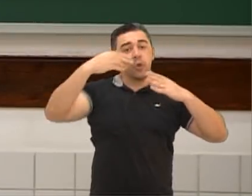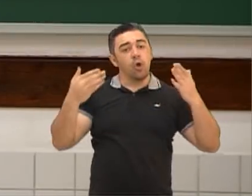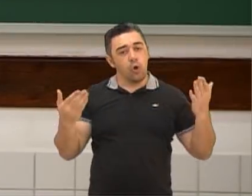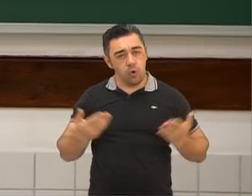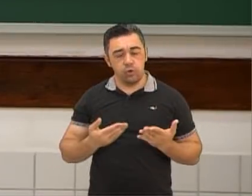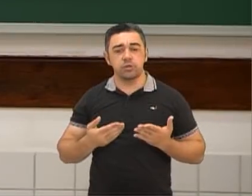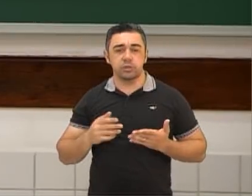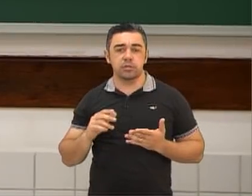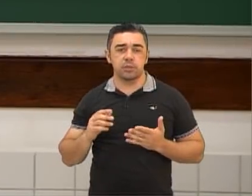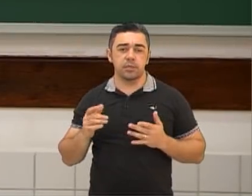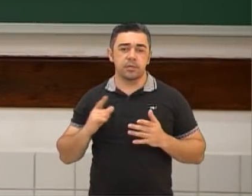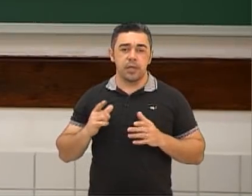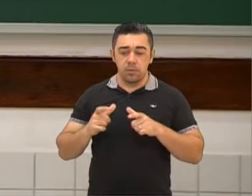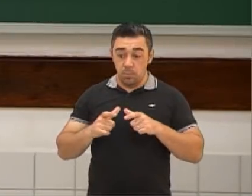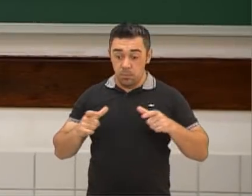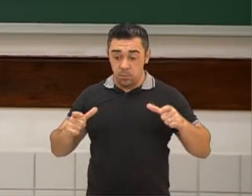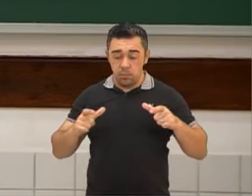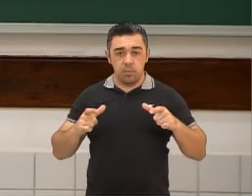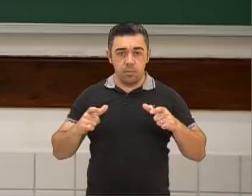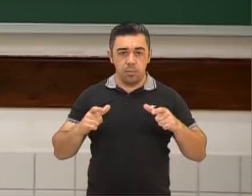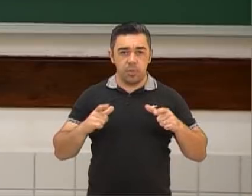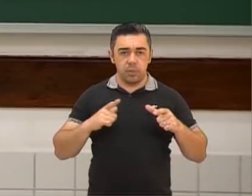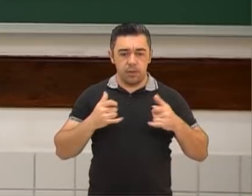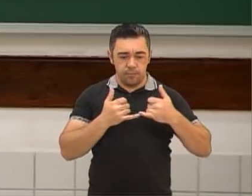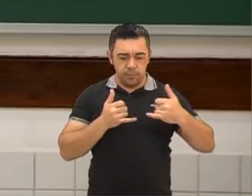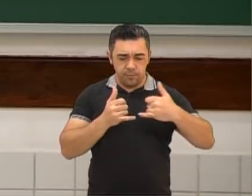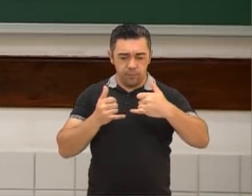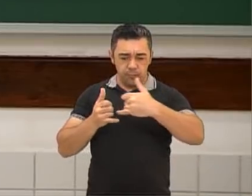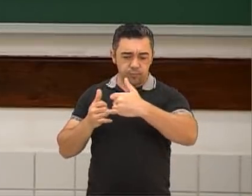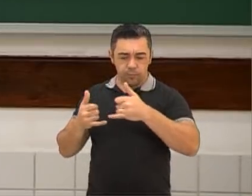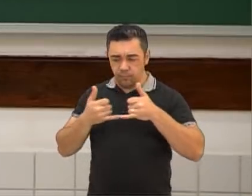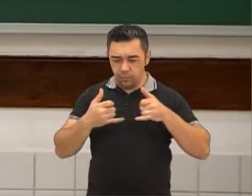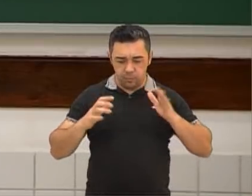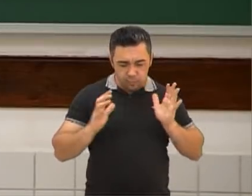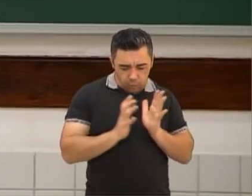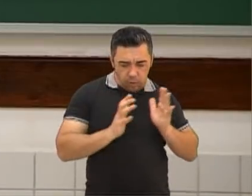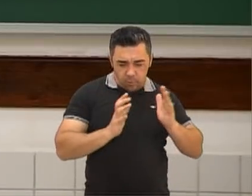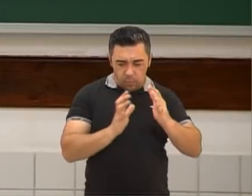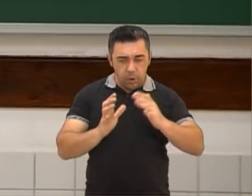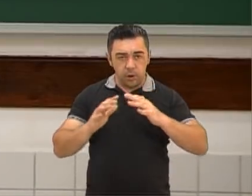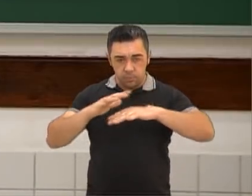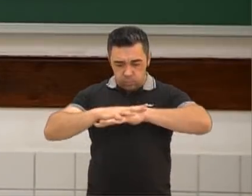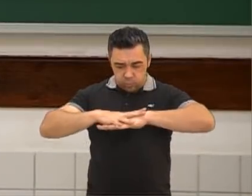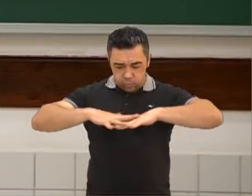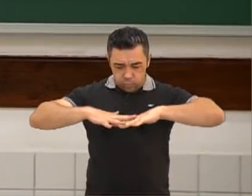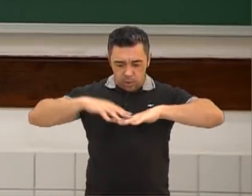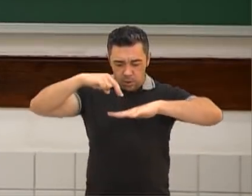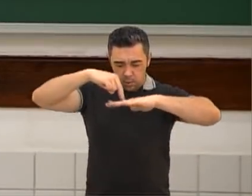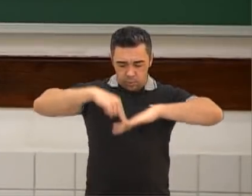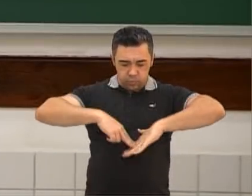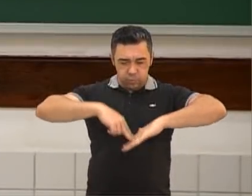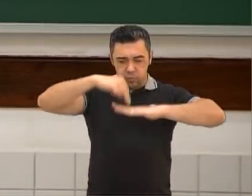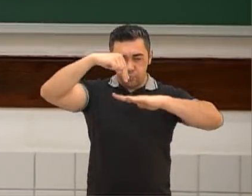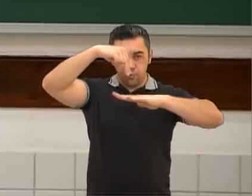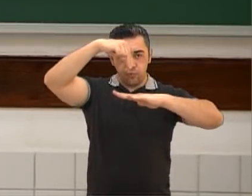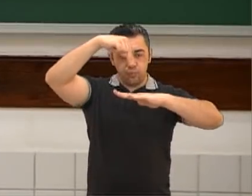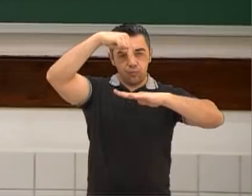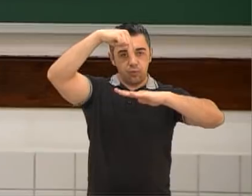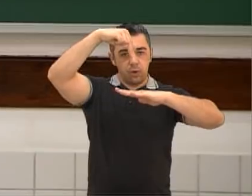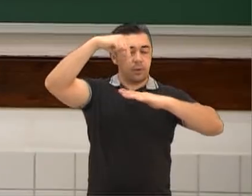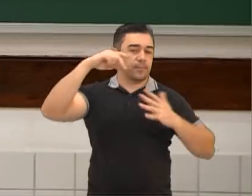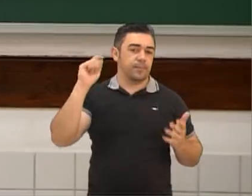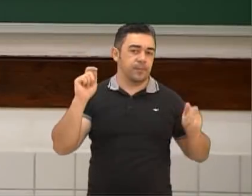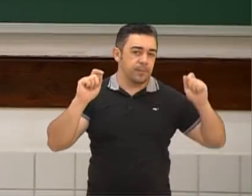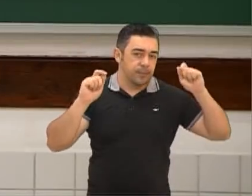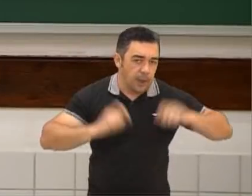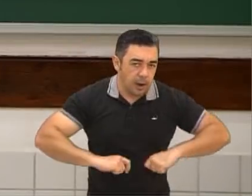elástica, para dar uma propulsão, lançar o corpo do acrobata para o ar, para que no ar ele possa fazer